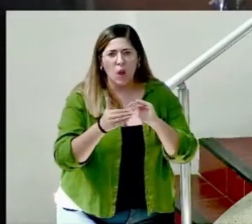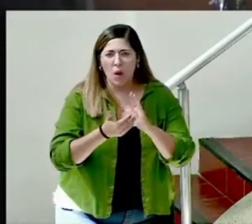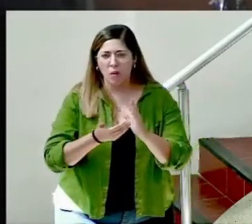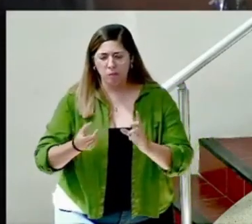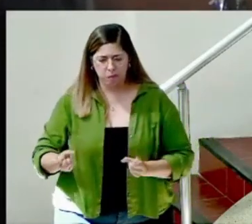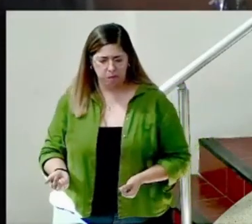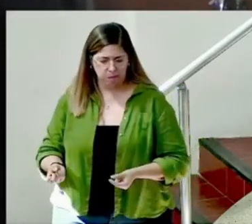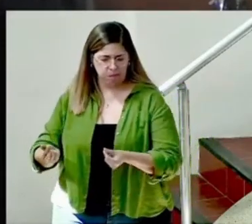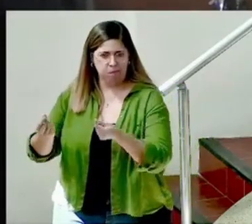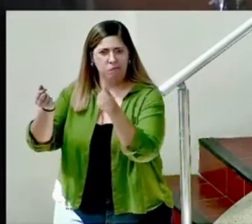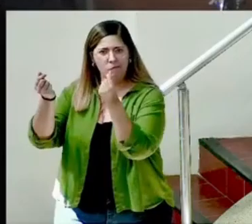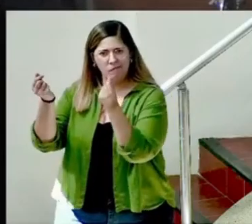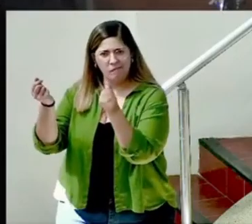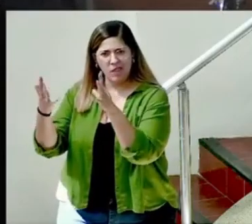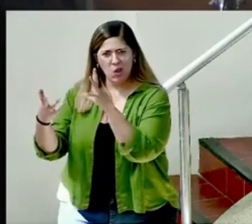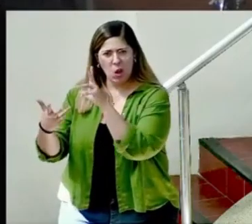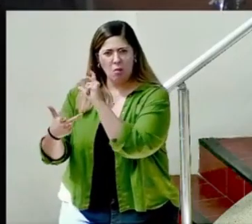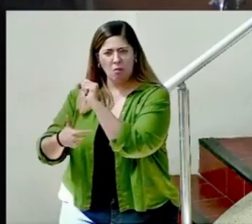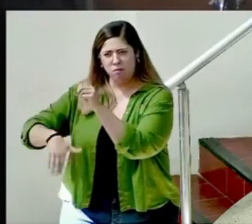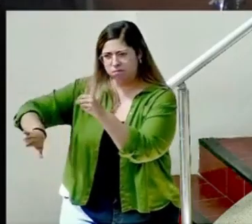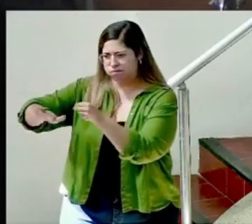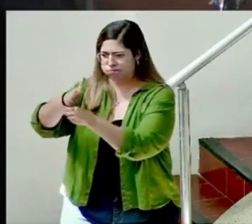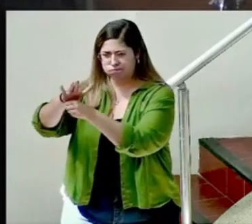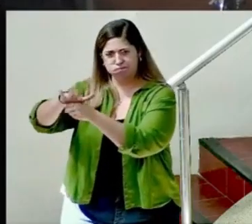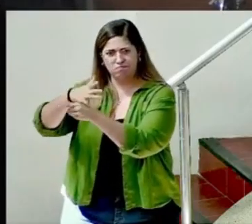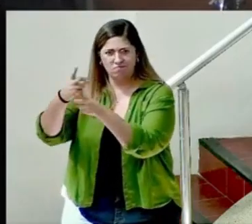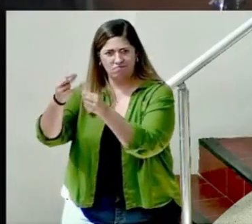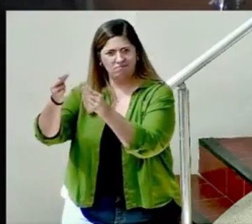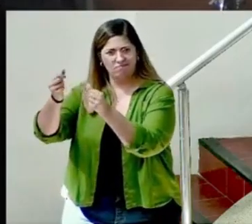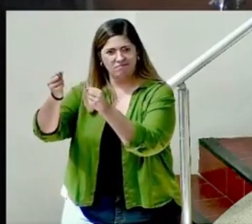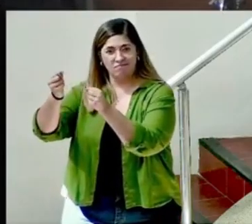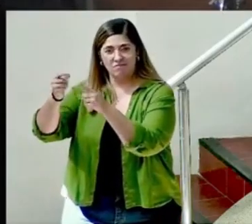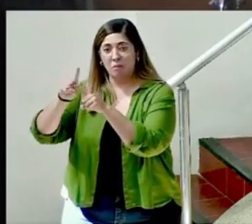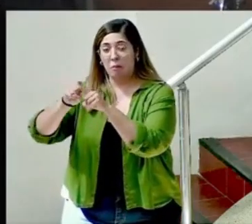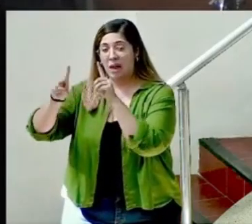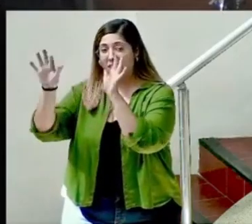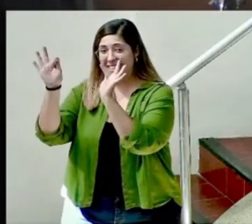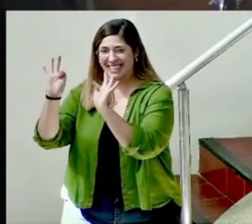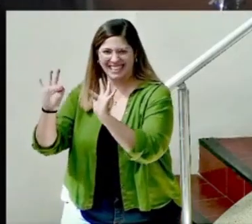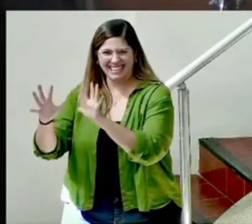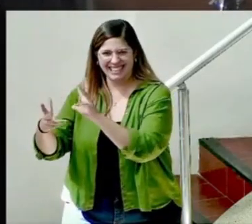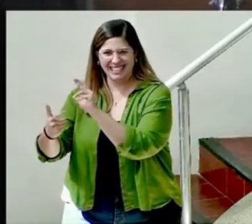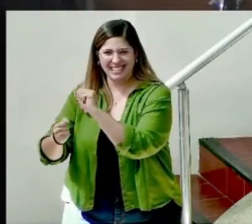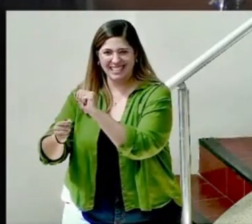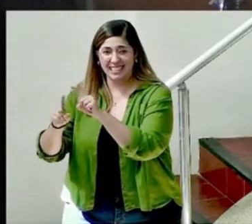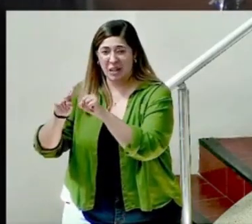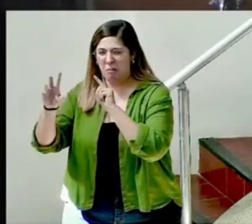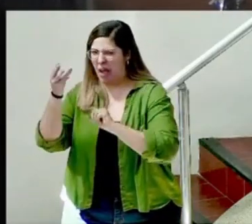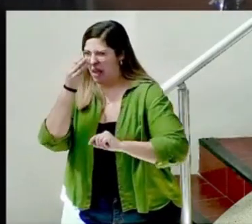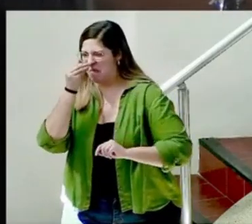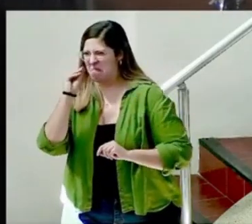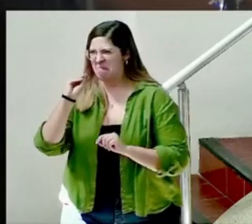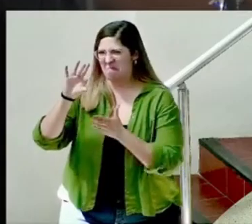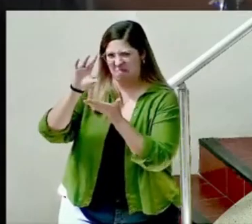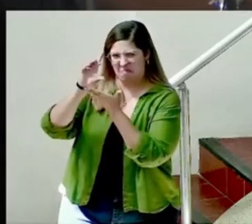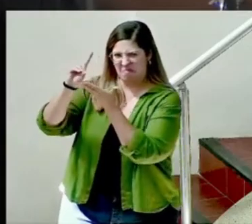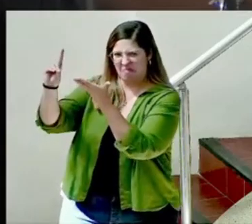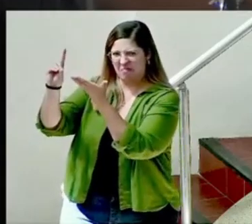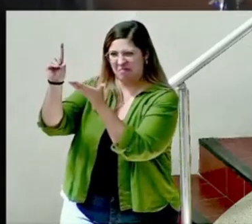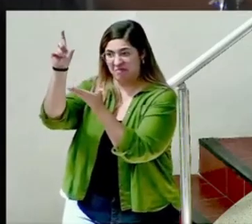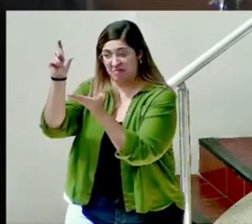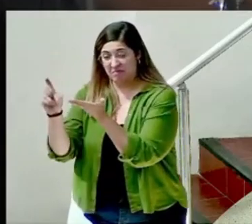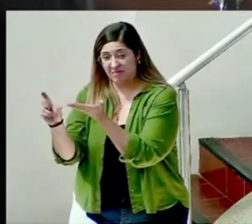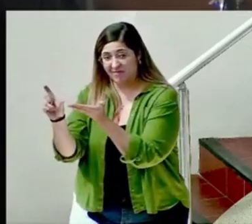prósperos, que se deleitam na vida, mas simplesmente desprezam a Deus e a sua palavra,